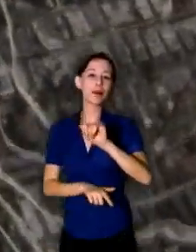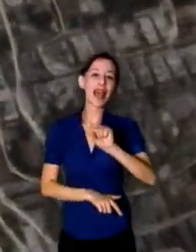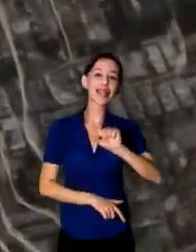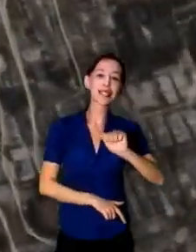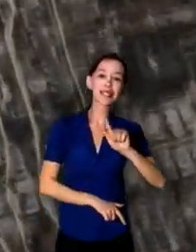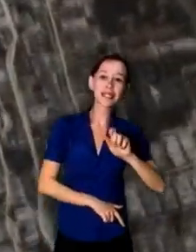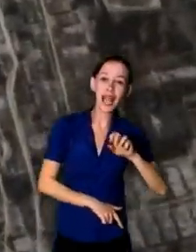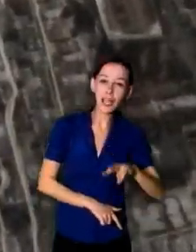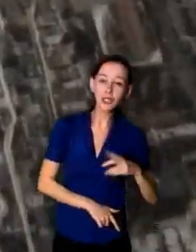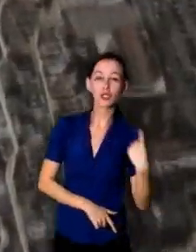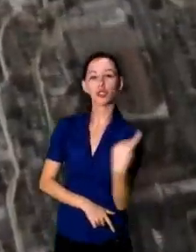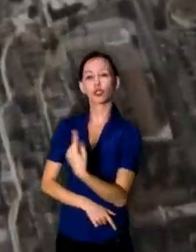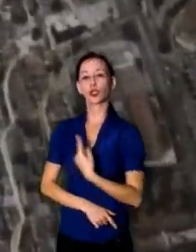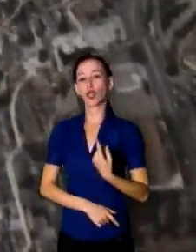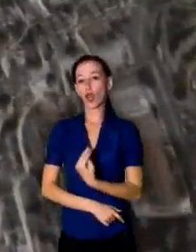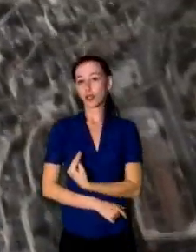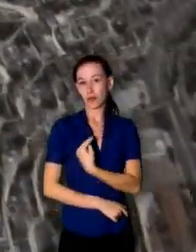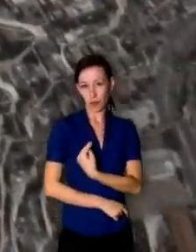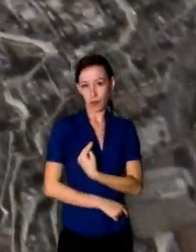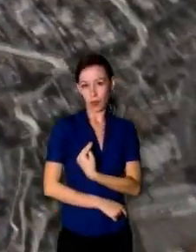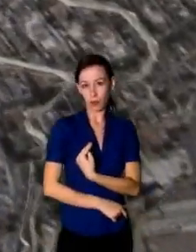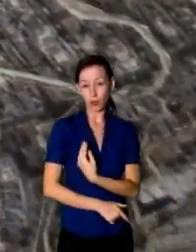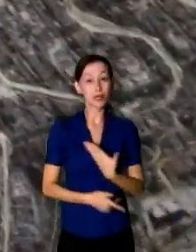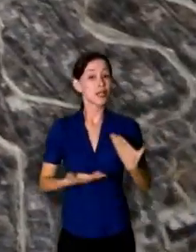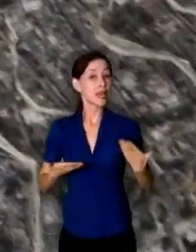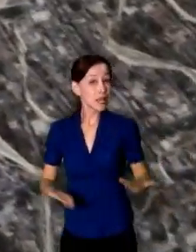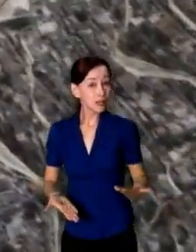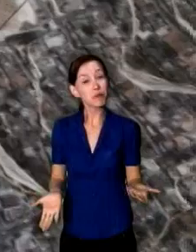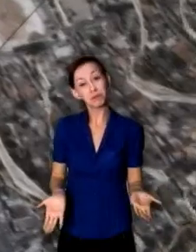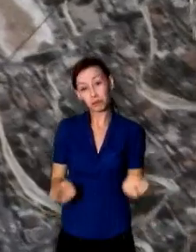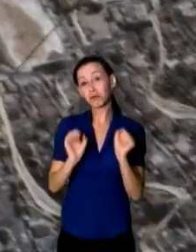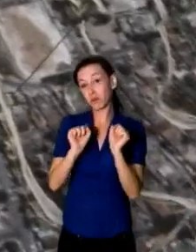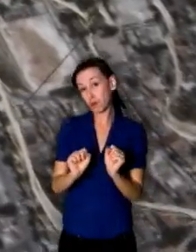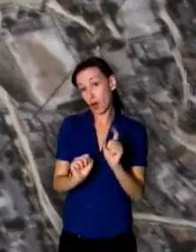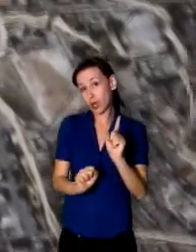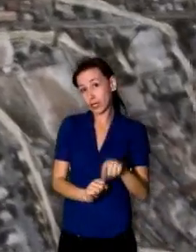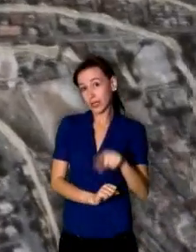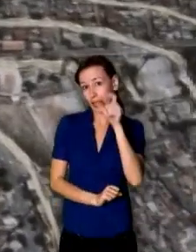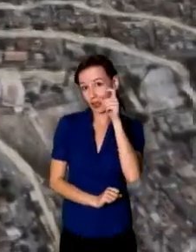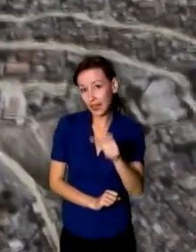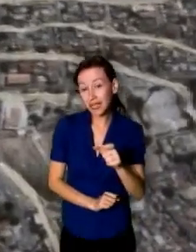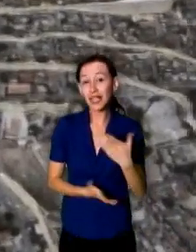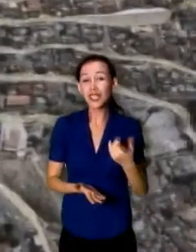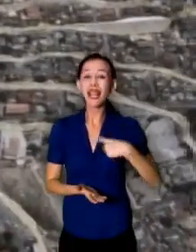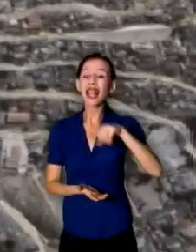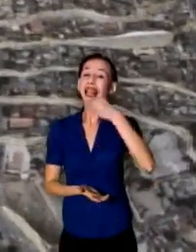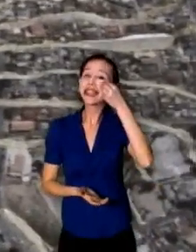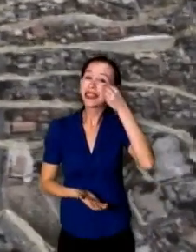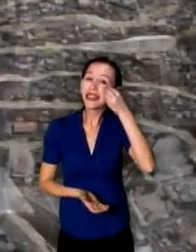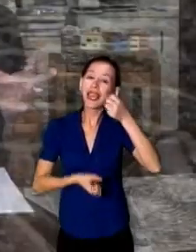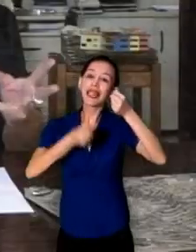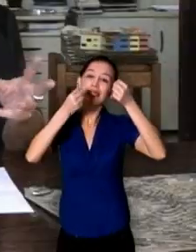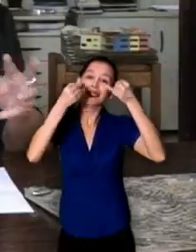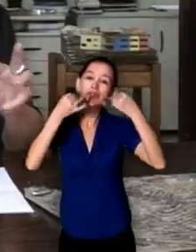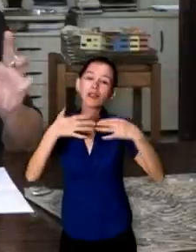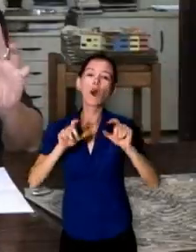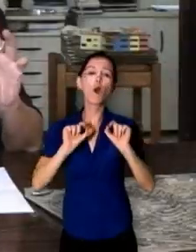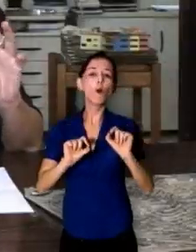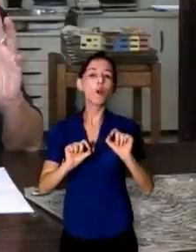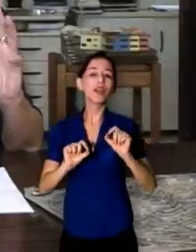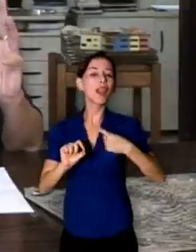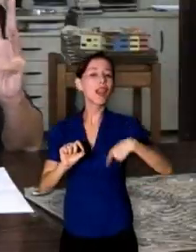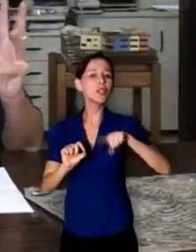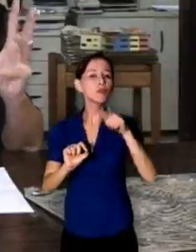né? Então, poderia ser interessante se tentasse trazer a percepção de